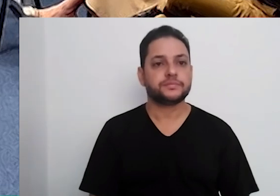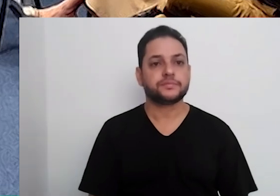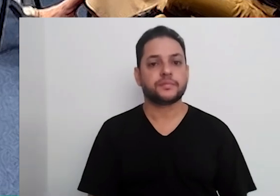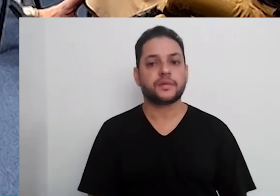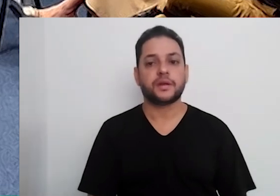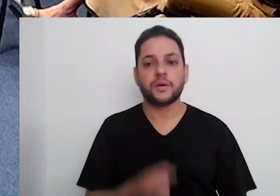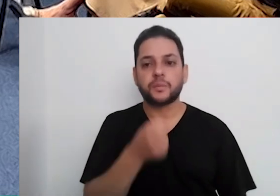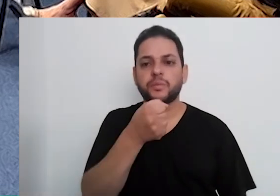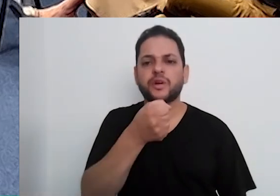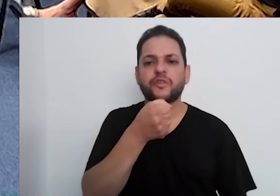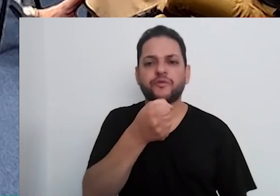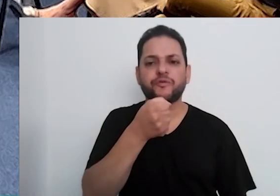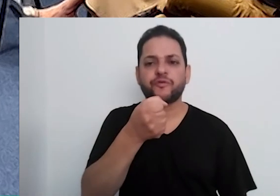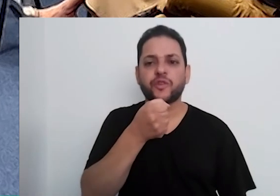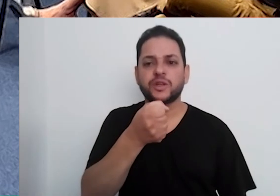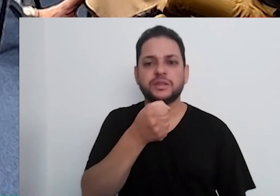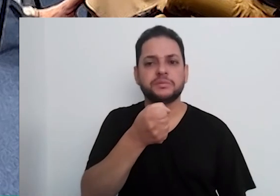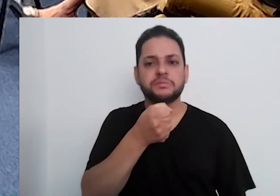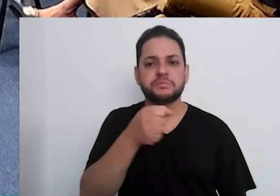até